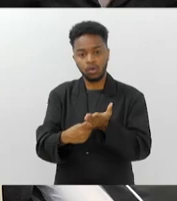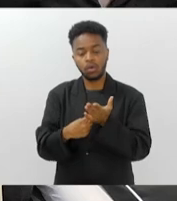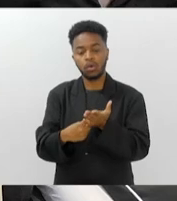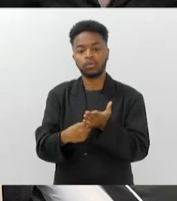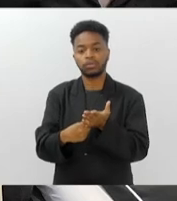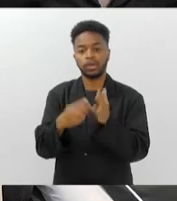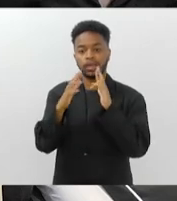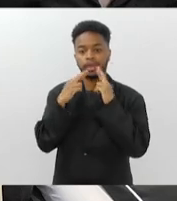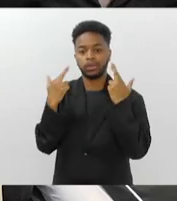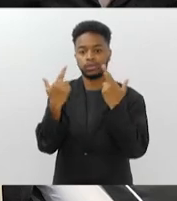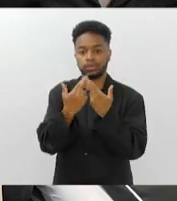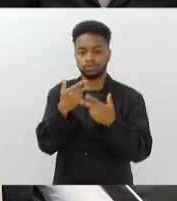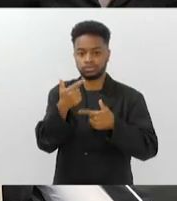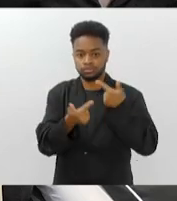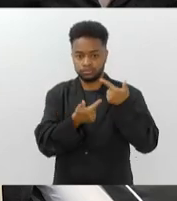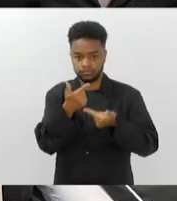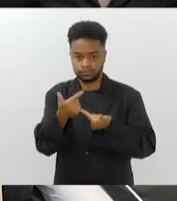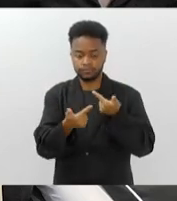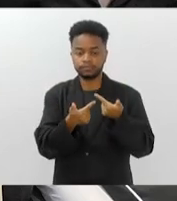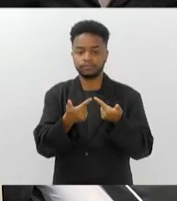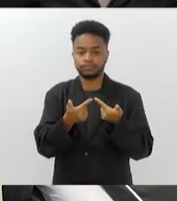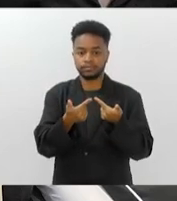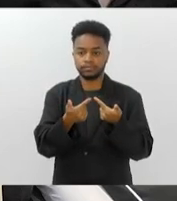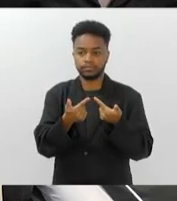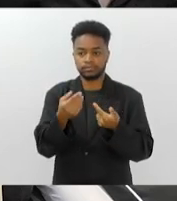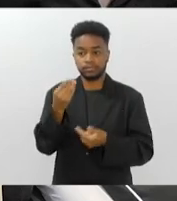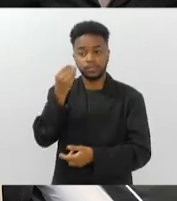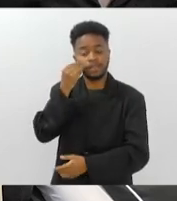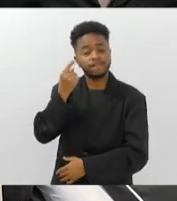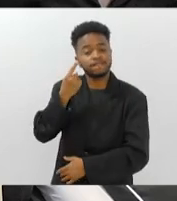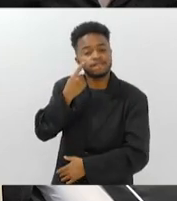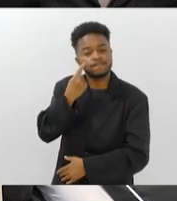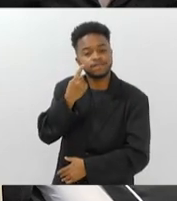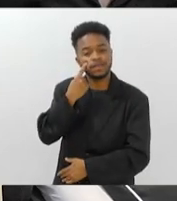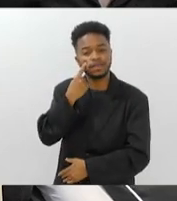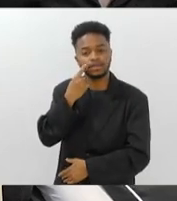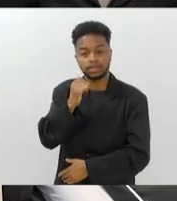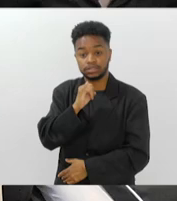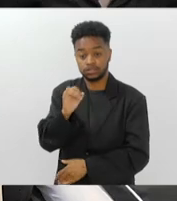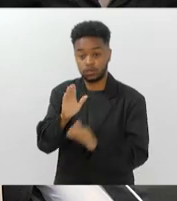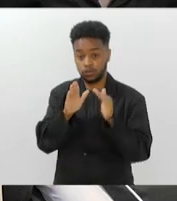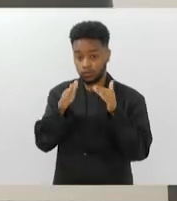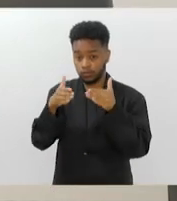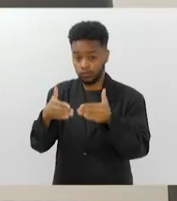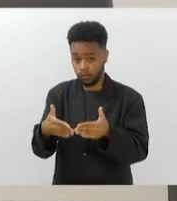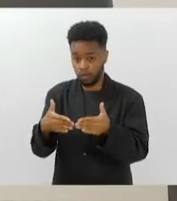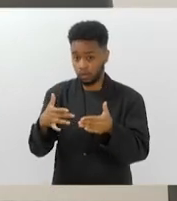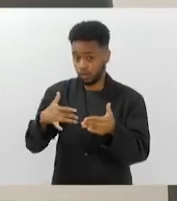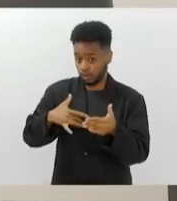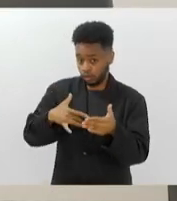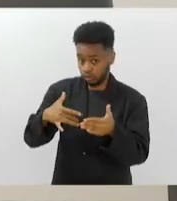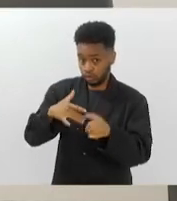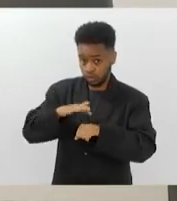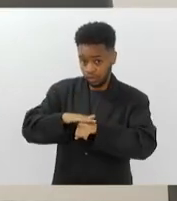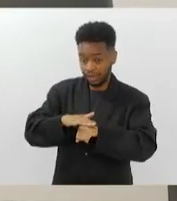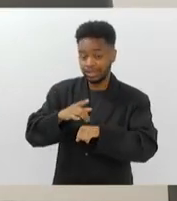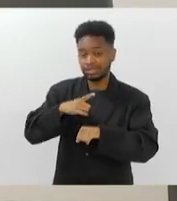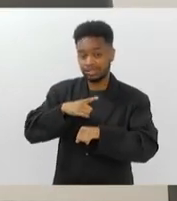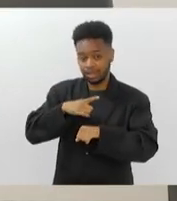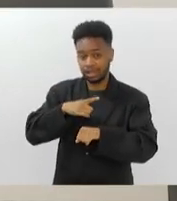reunião de trabalho para que a gente possa ver se o Fórum de tuberculose tem os